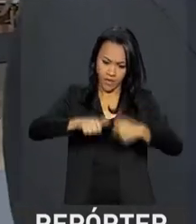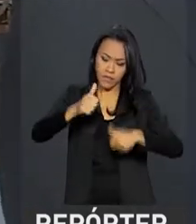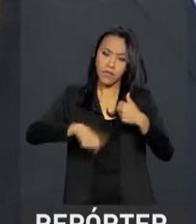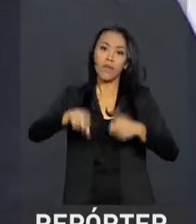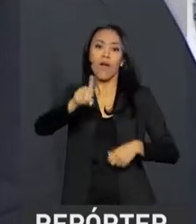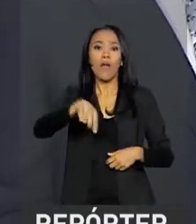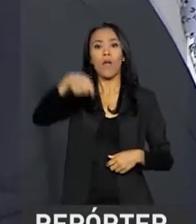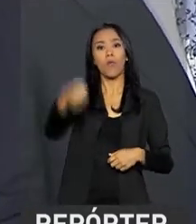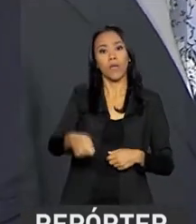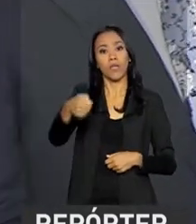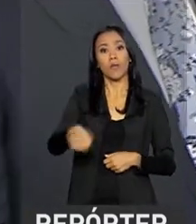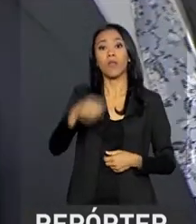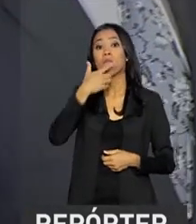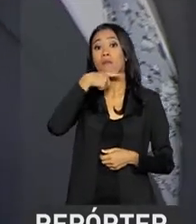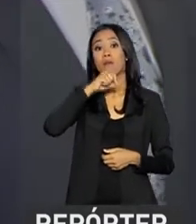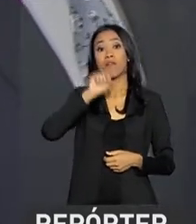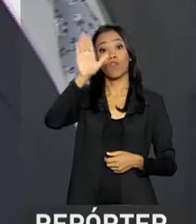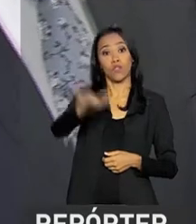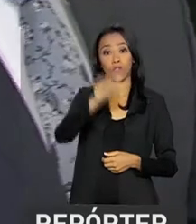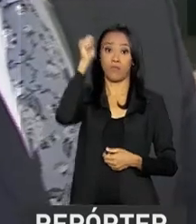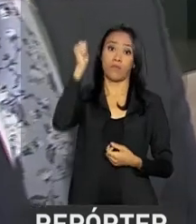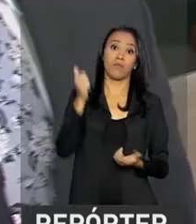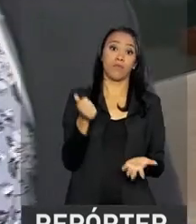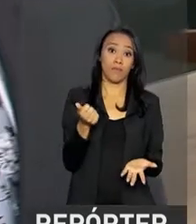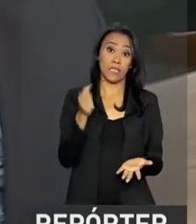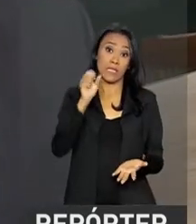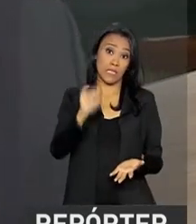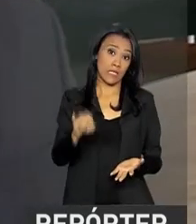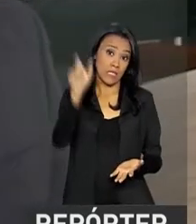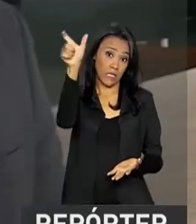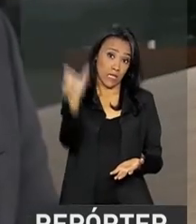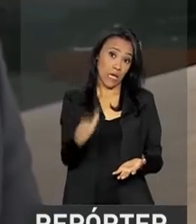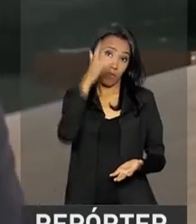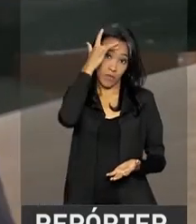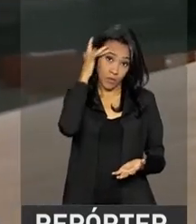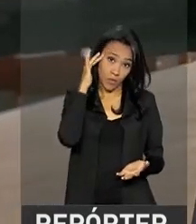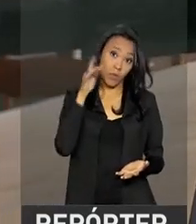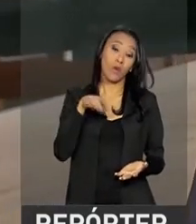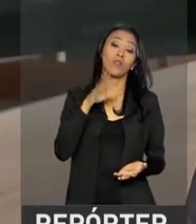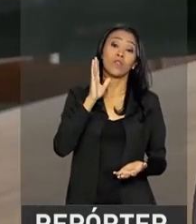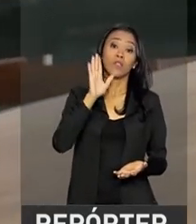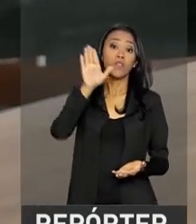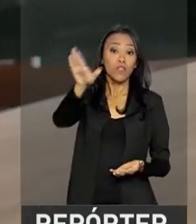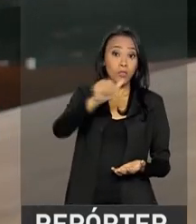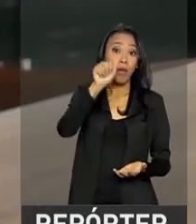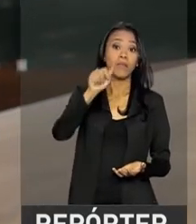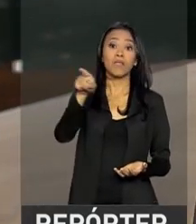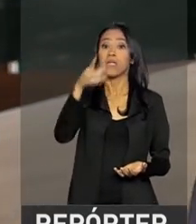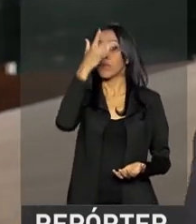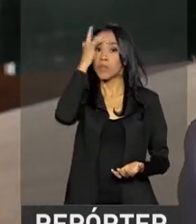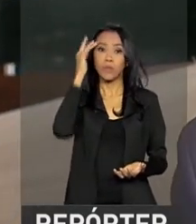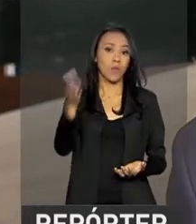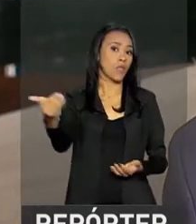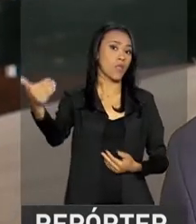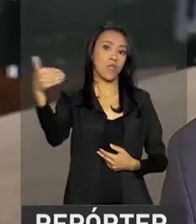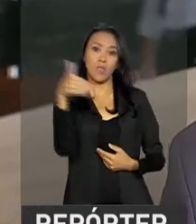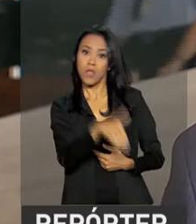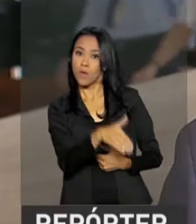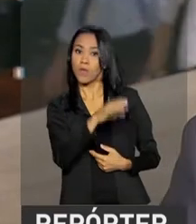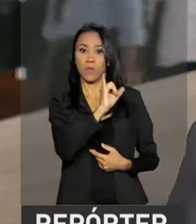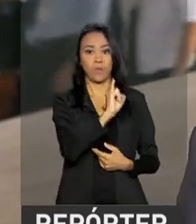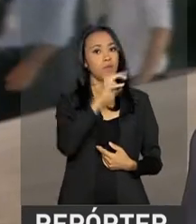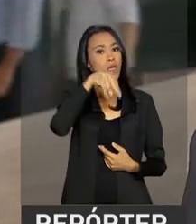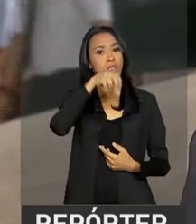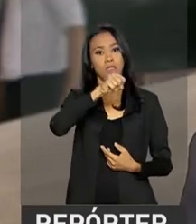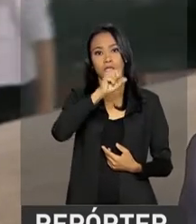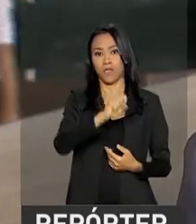para quem for convocado e notificado se a pessoa foi convocada notificada e não comparecer ao inss pra